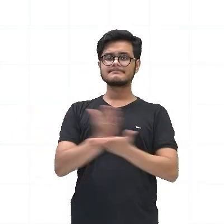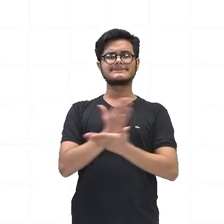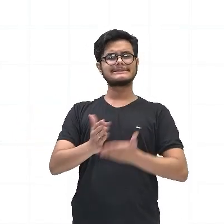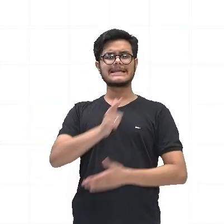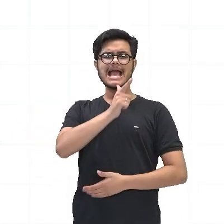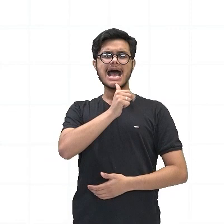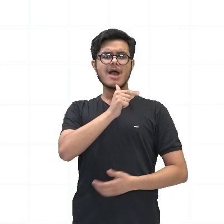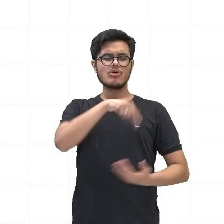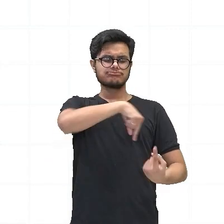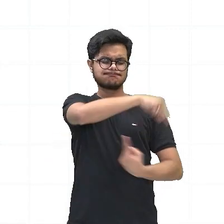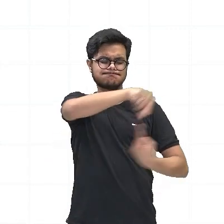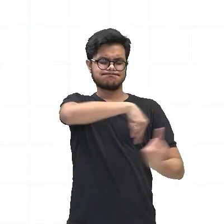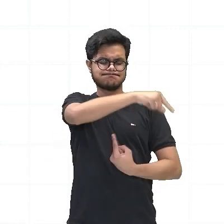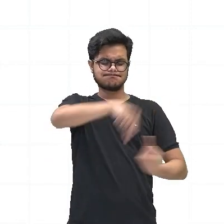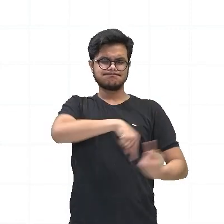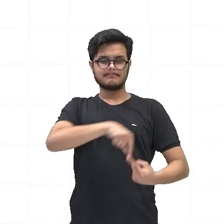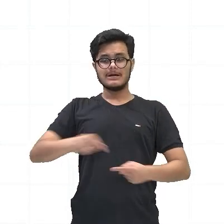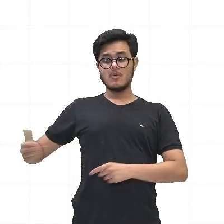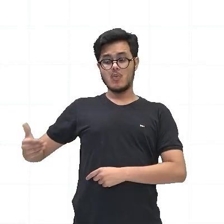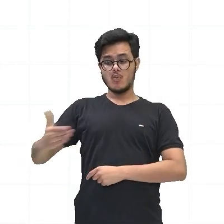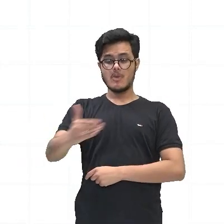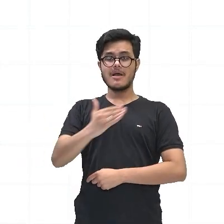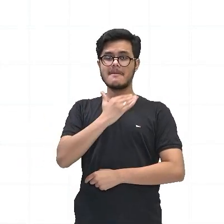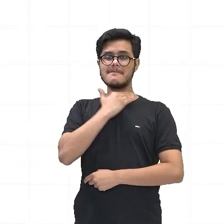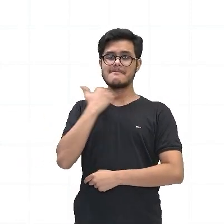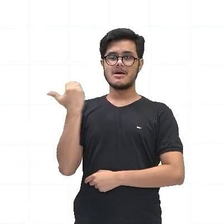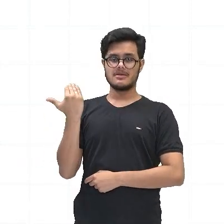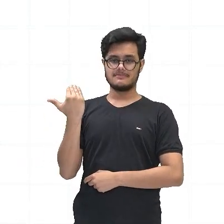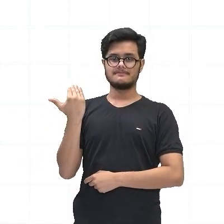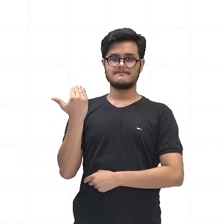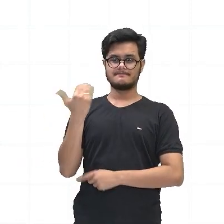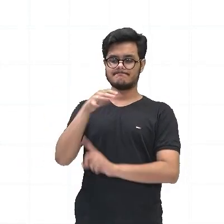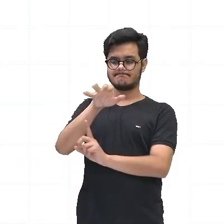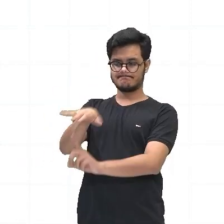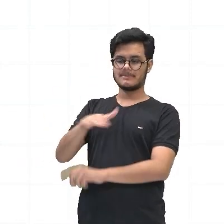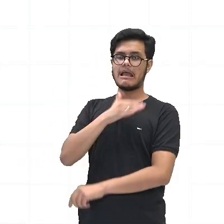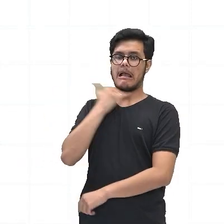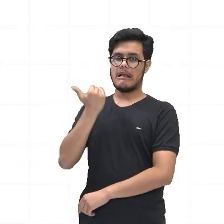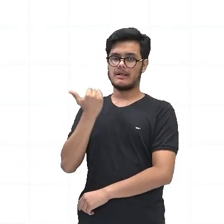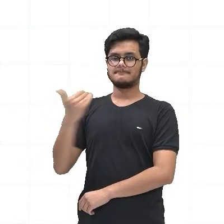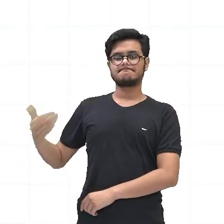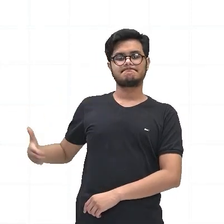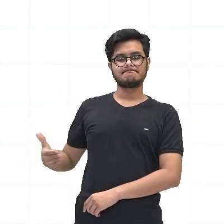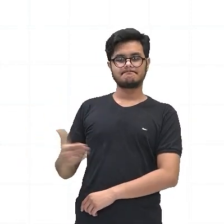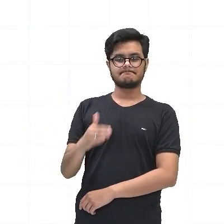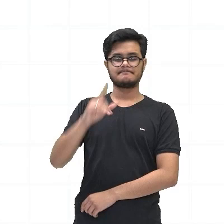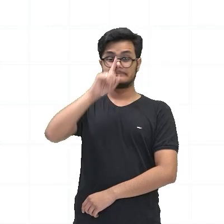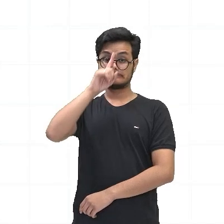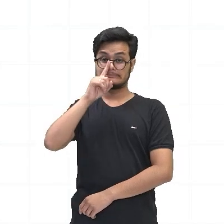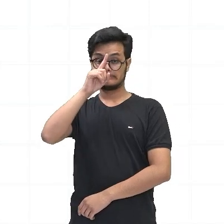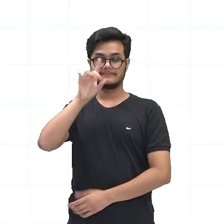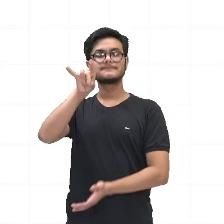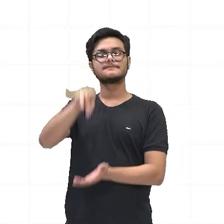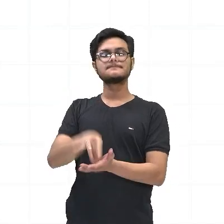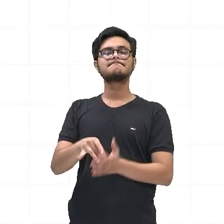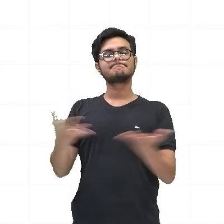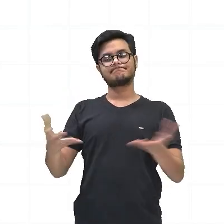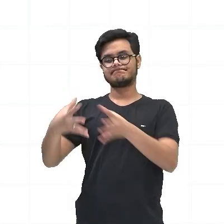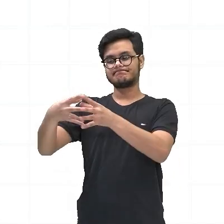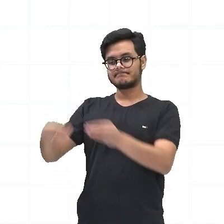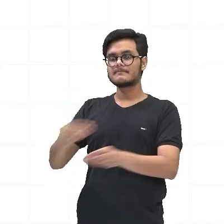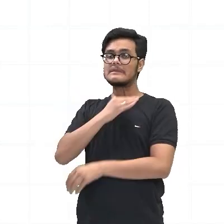uma hidrelétrica, por exemplo, isso pode atrapalhar nessa rotina, né, desses animais. A gente vai ter uma redução